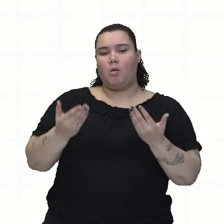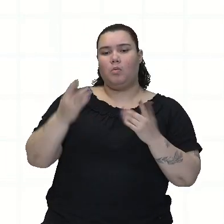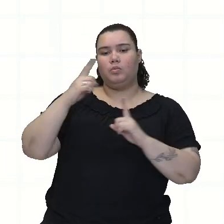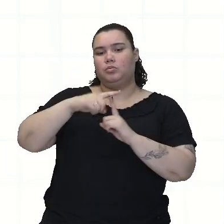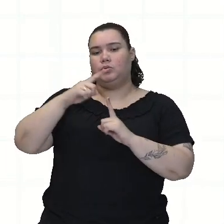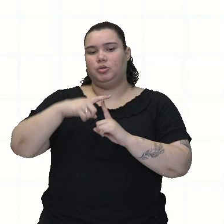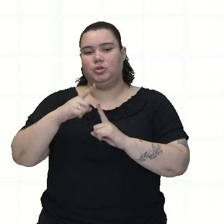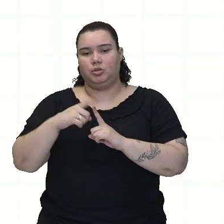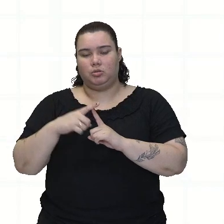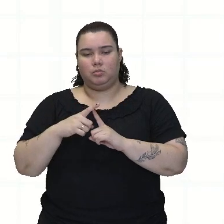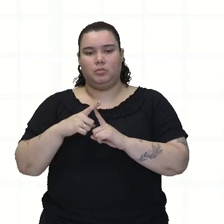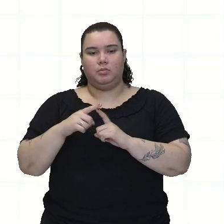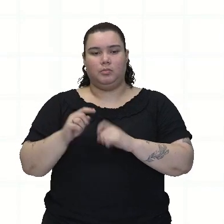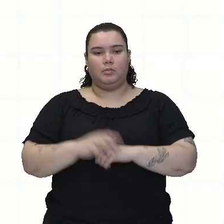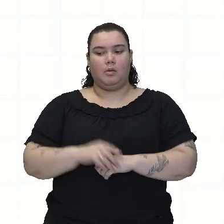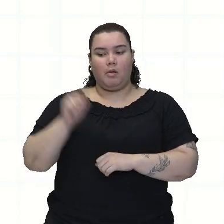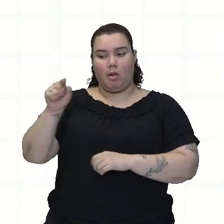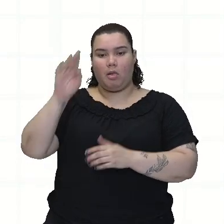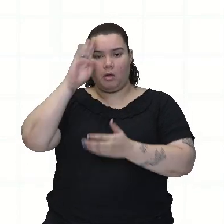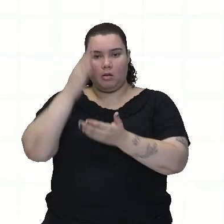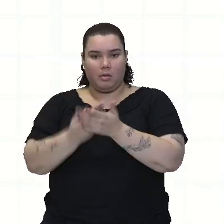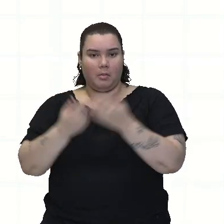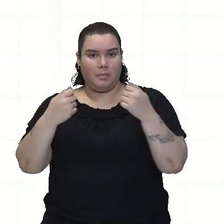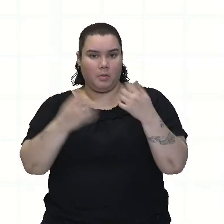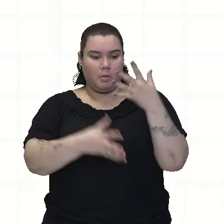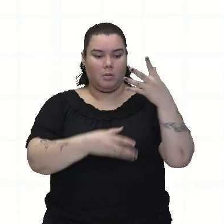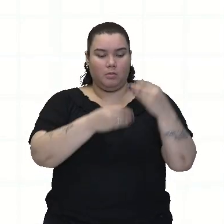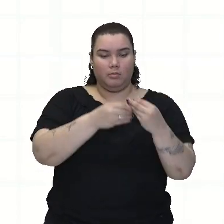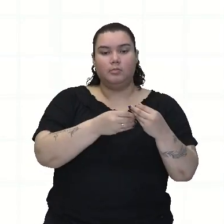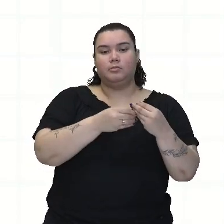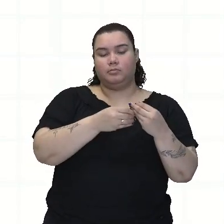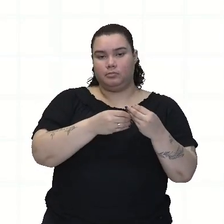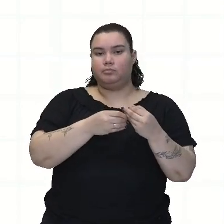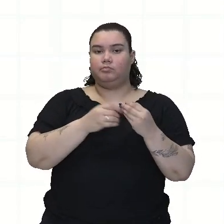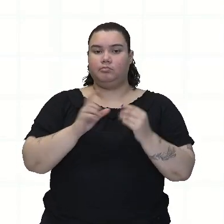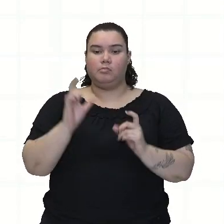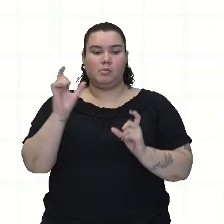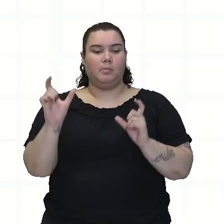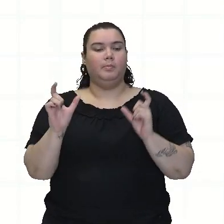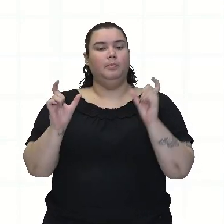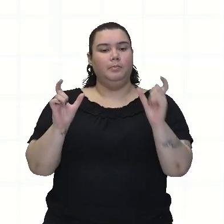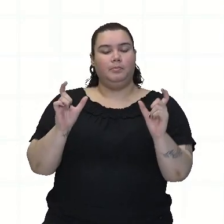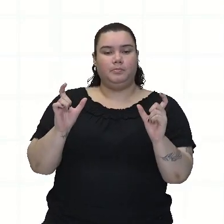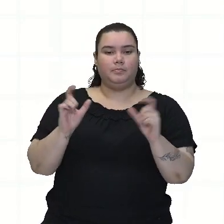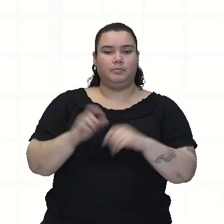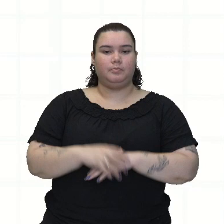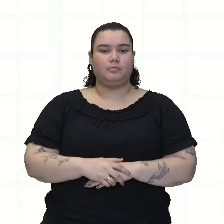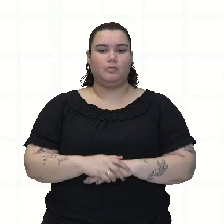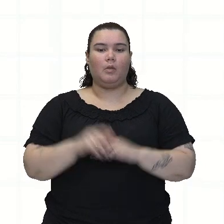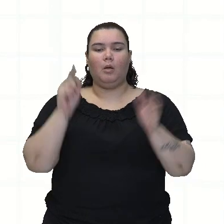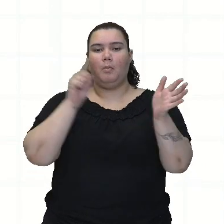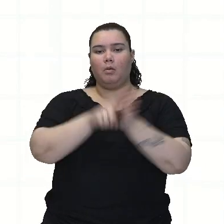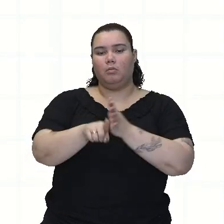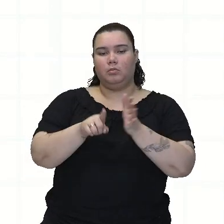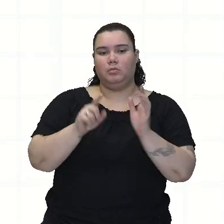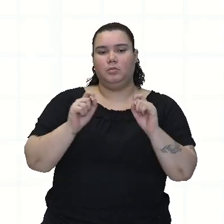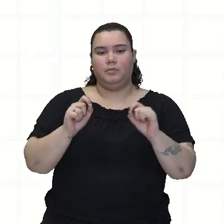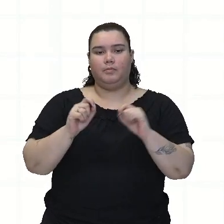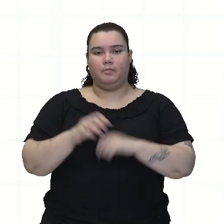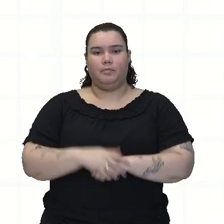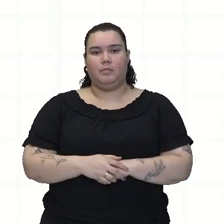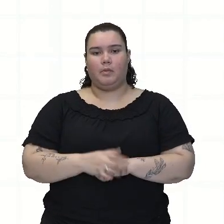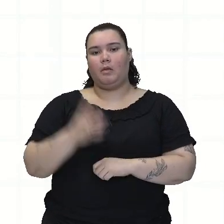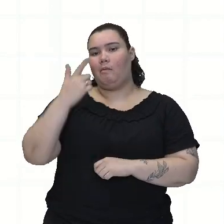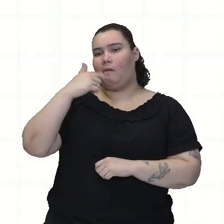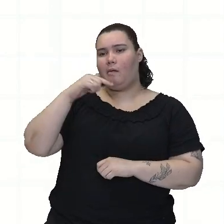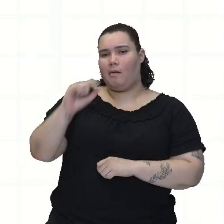intransitivo. Helena acredita. Precisa de complemento? Precisa, já sei que ele é transitivo. Agora, qual é a pergunta que eu faço? Quem acredita,